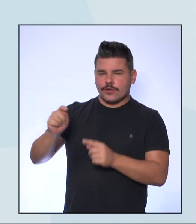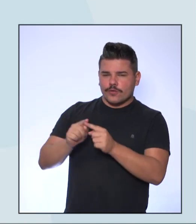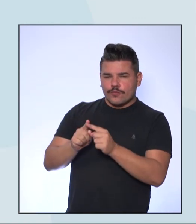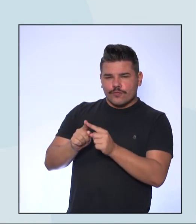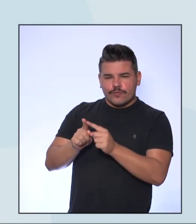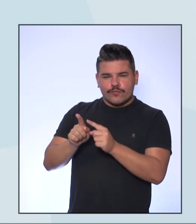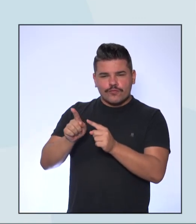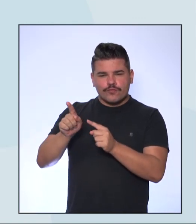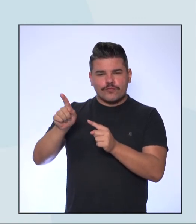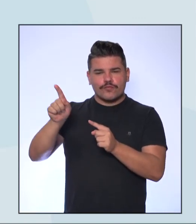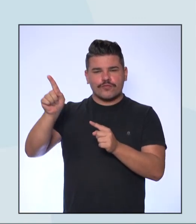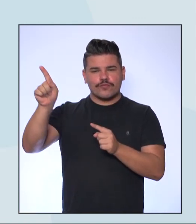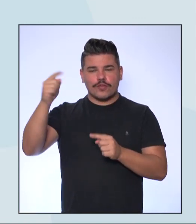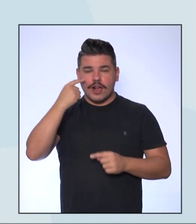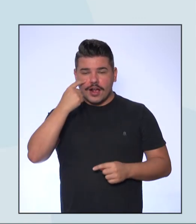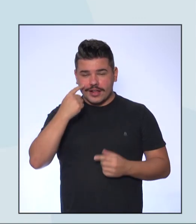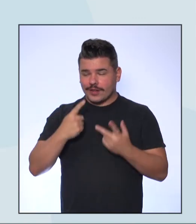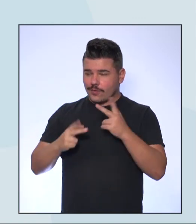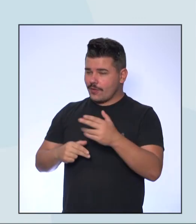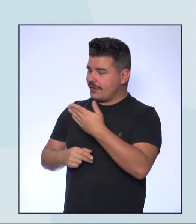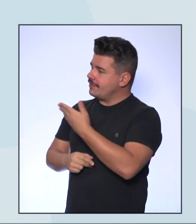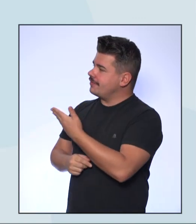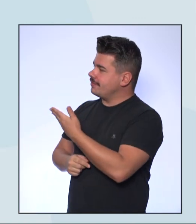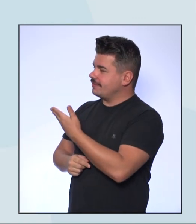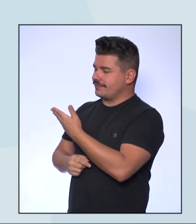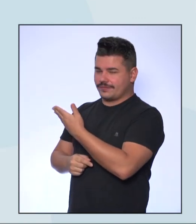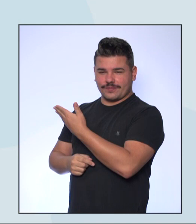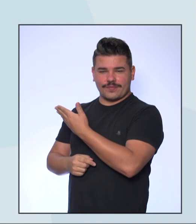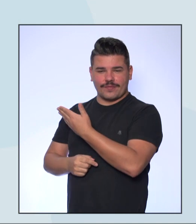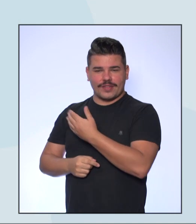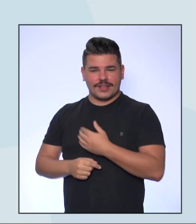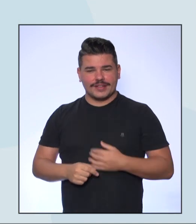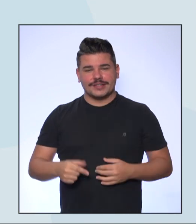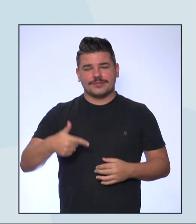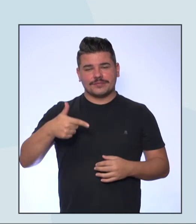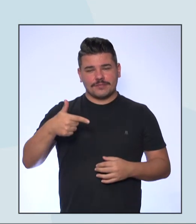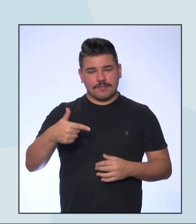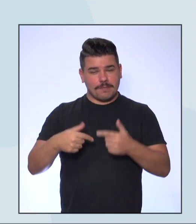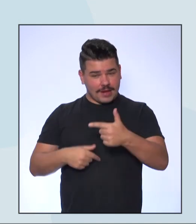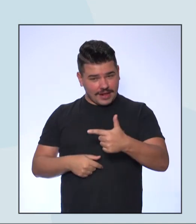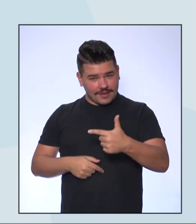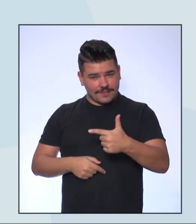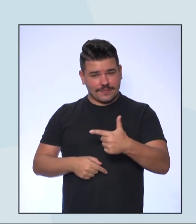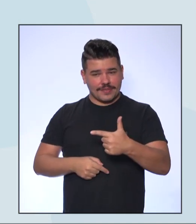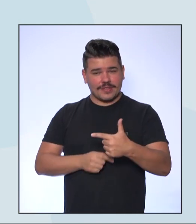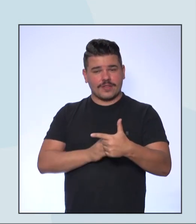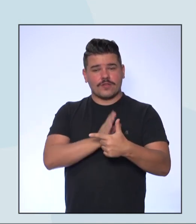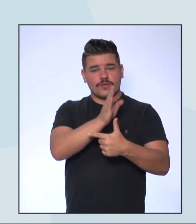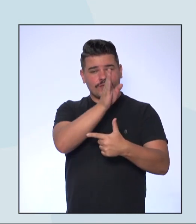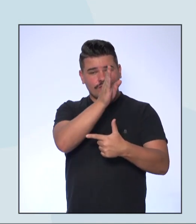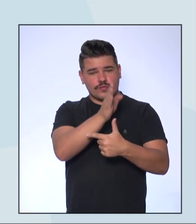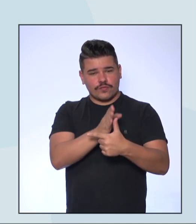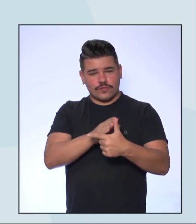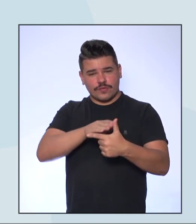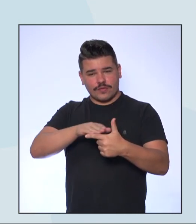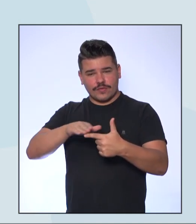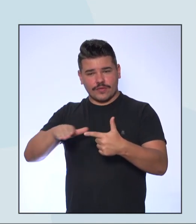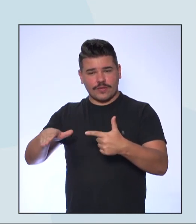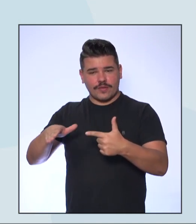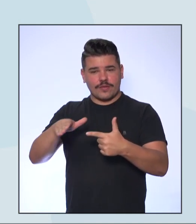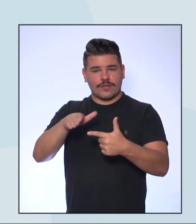que forma um ângulo de 45 graus com o solo. O comprimento do fio é de